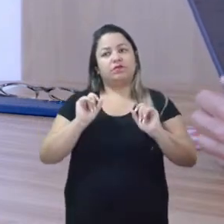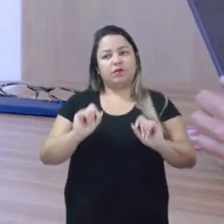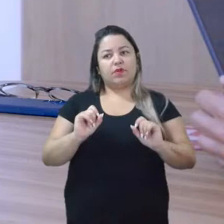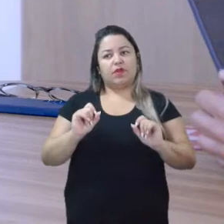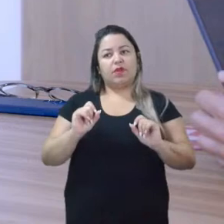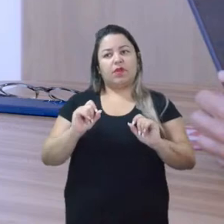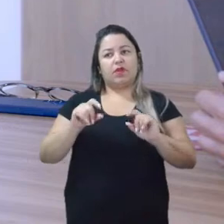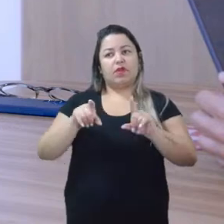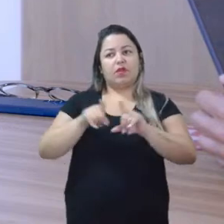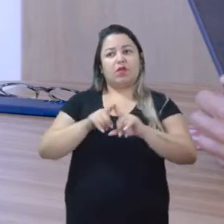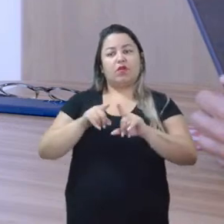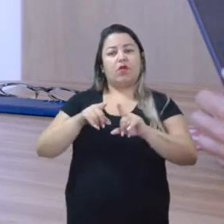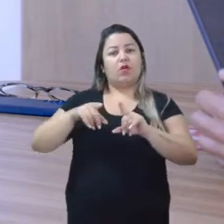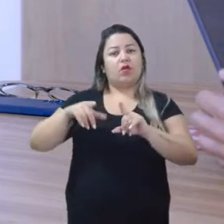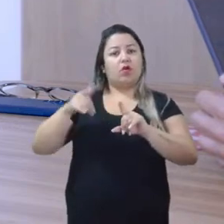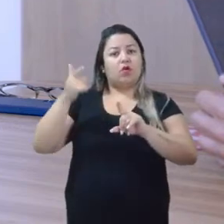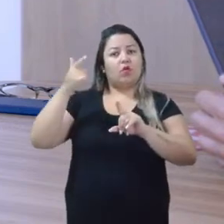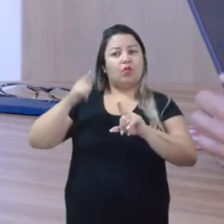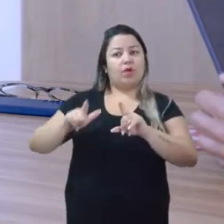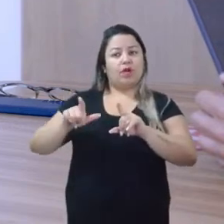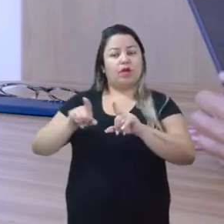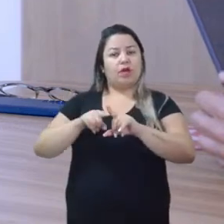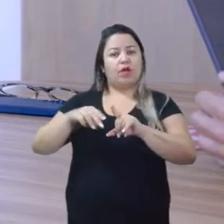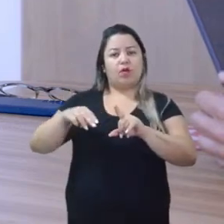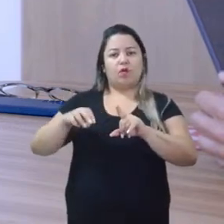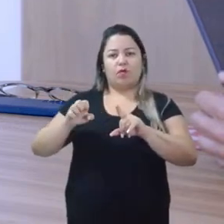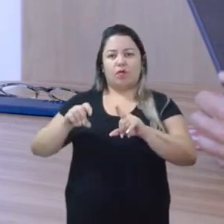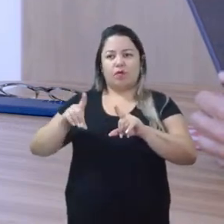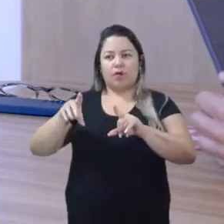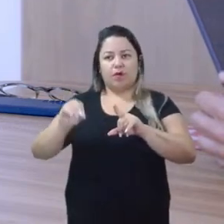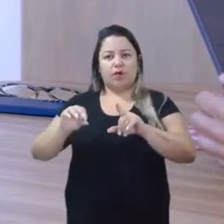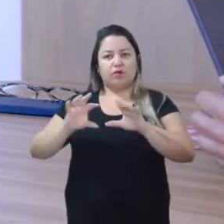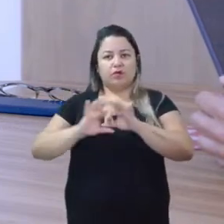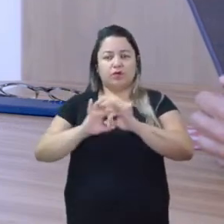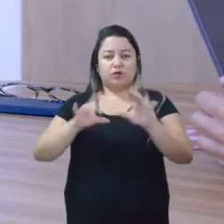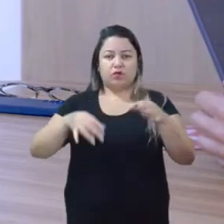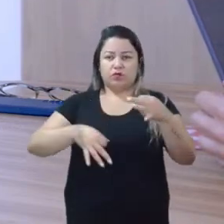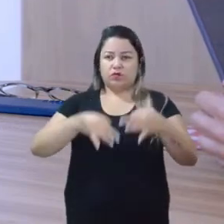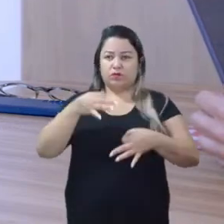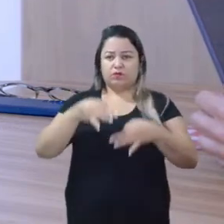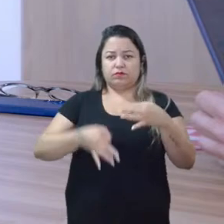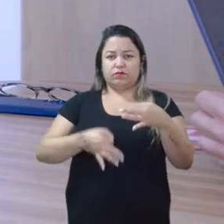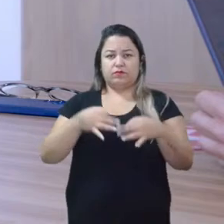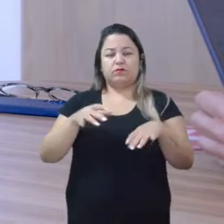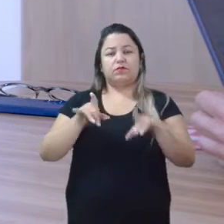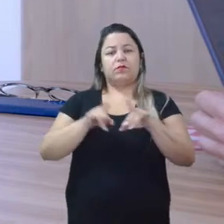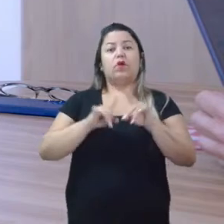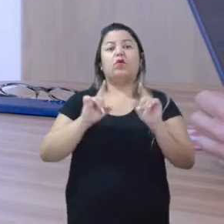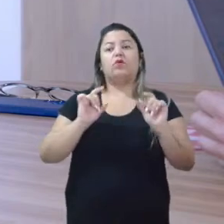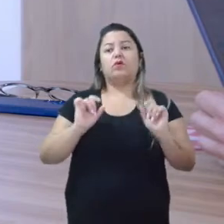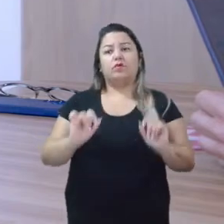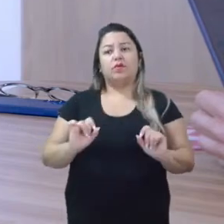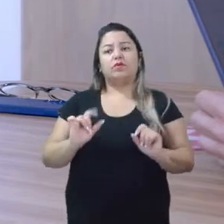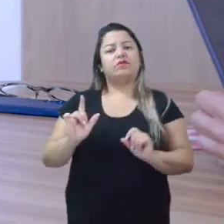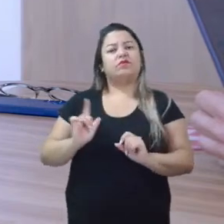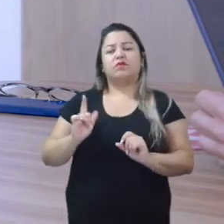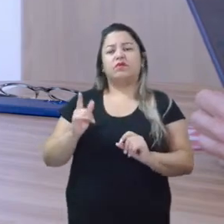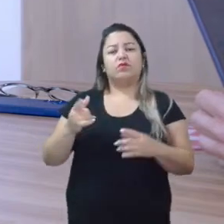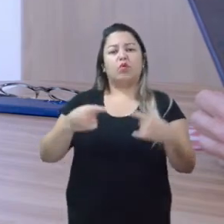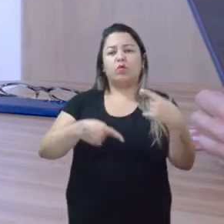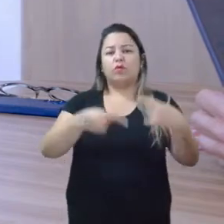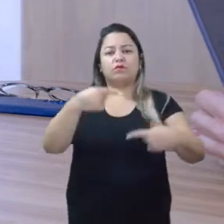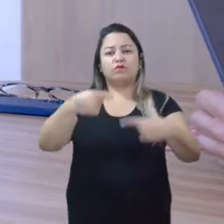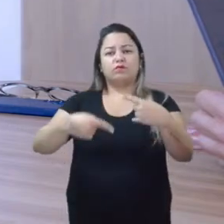amigos, Amit Curi, que veio nesse recurso que está sendo julgado no Supremo se manifestar. Então o que o Mercado Livre tem a ver com uma discussão sobre responsabilidade